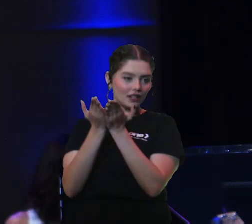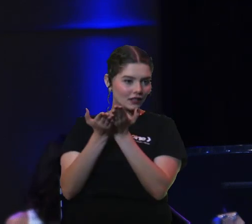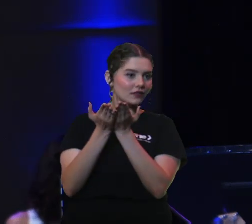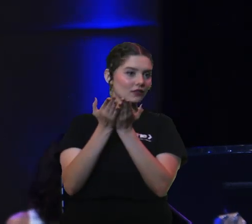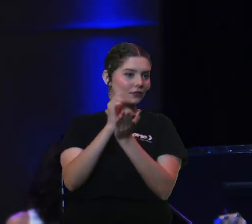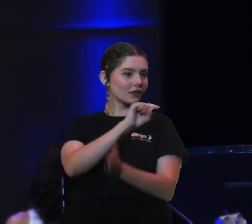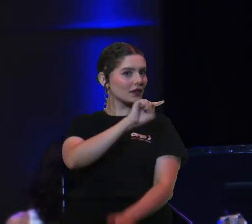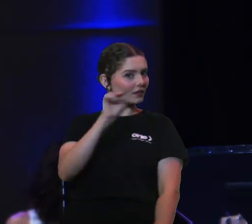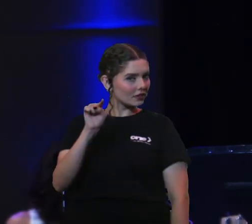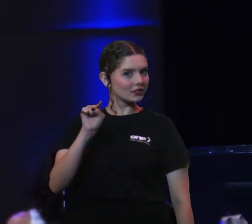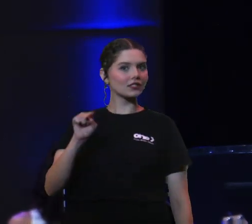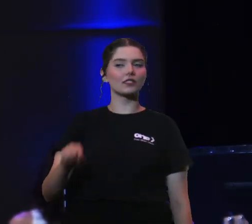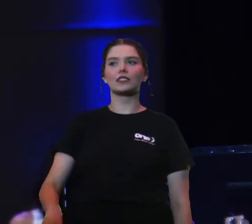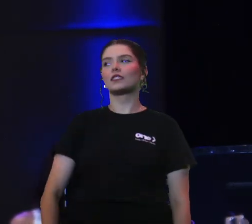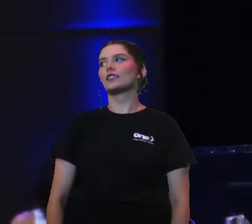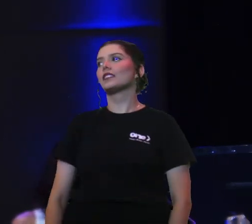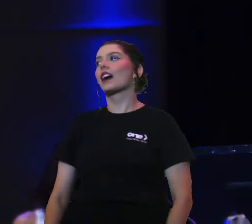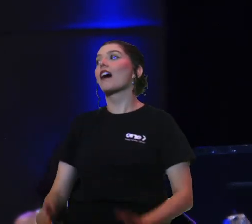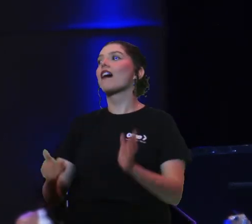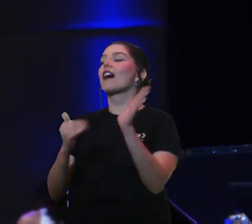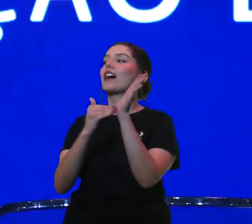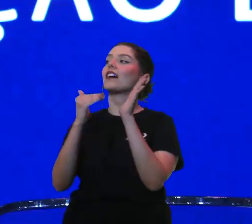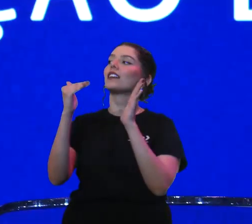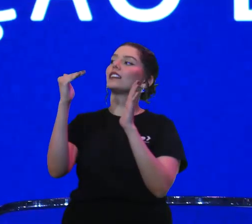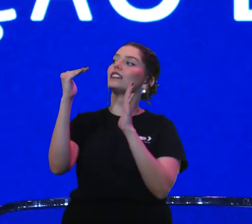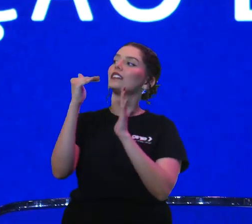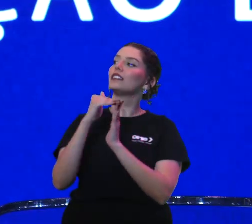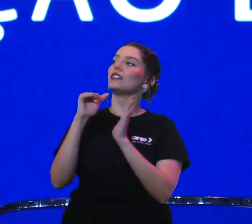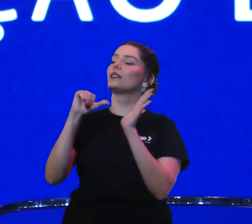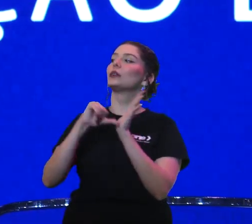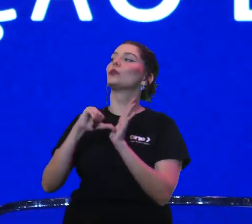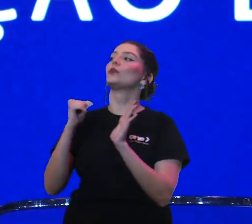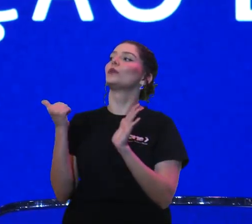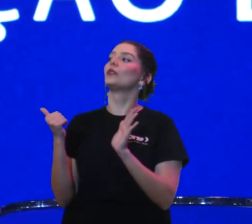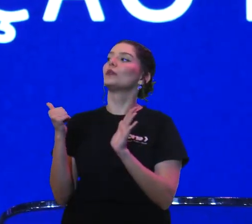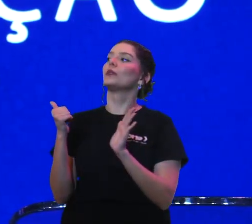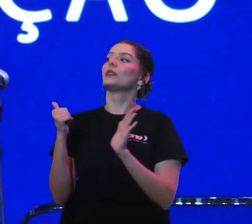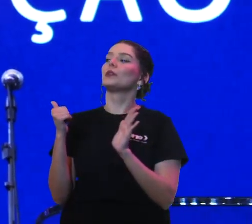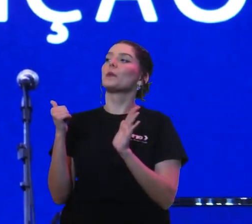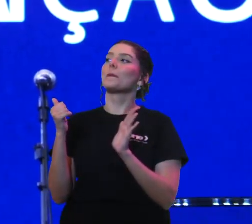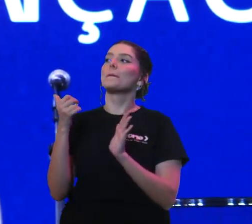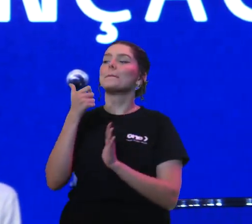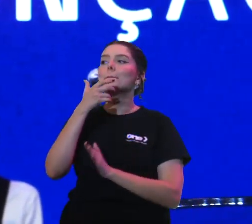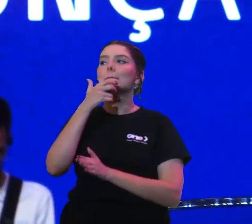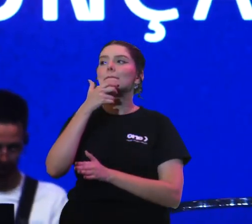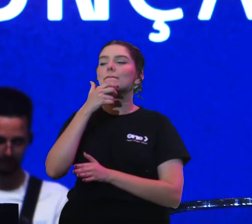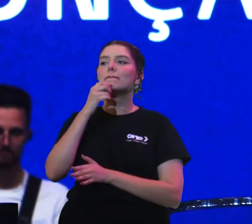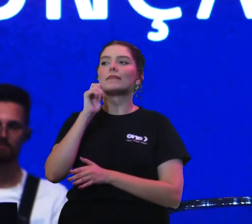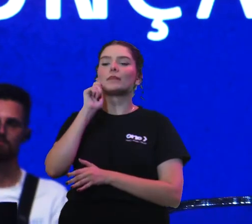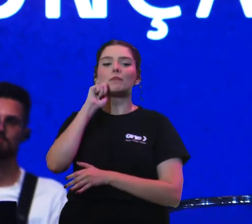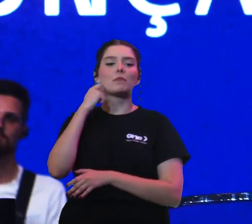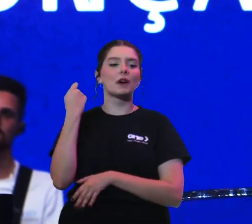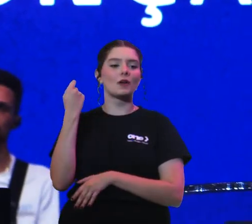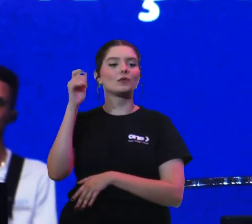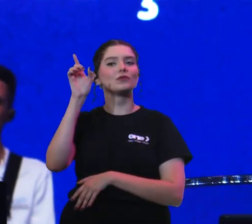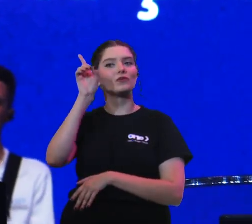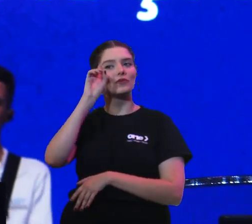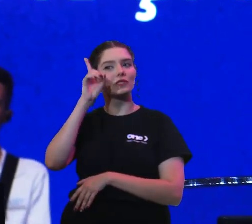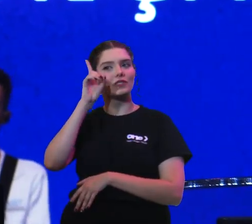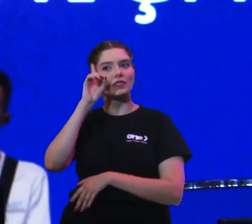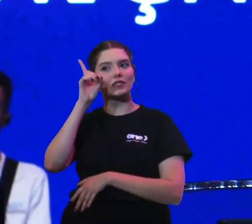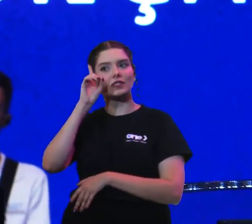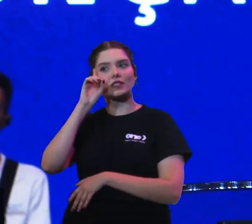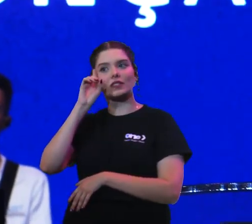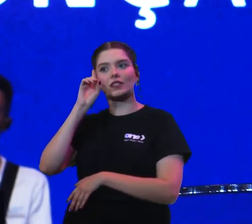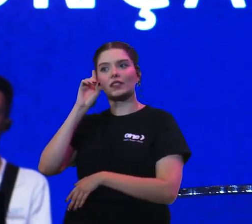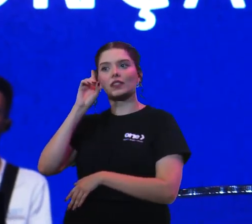irmão. E além disso tudo, é um dos primeiros materiais do Pão Diário que vai ser do Brasil enviado para